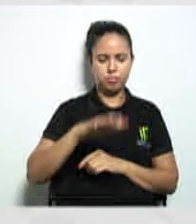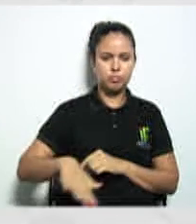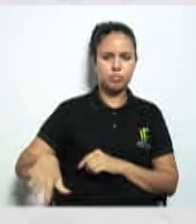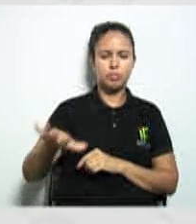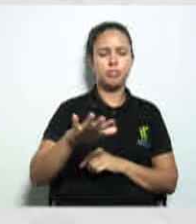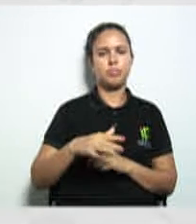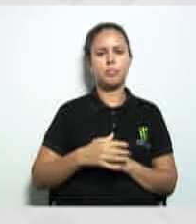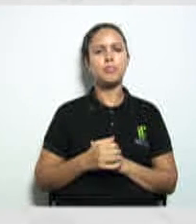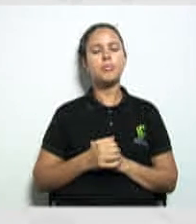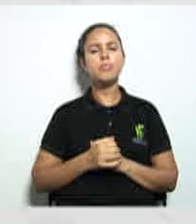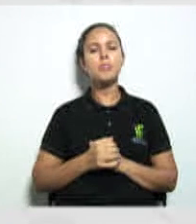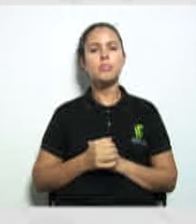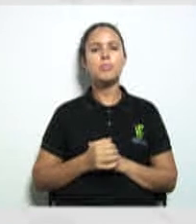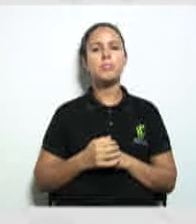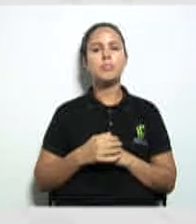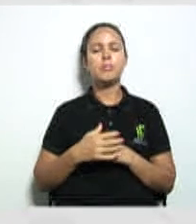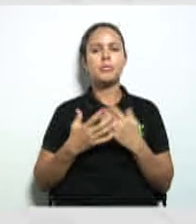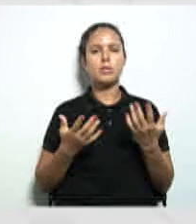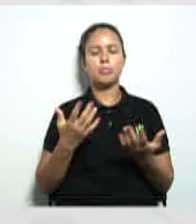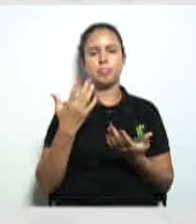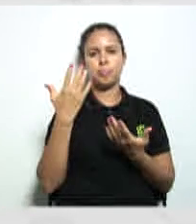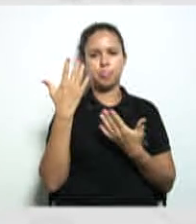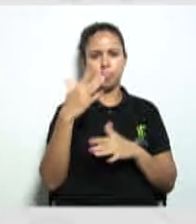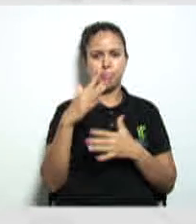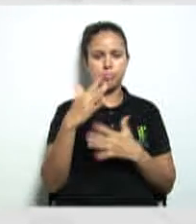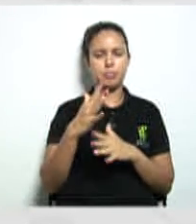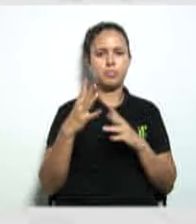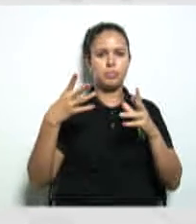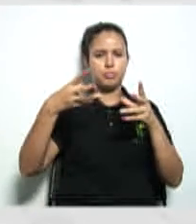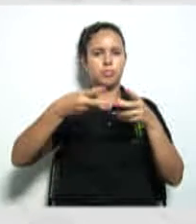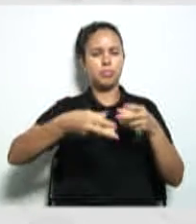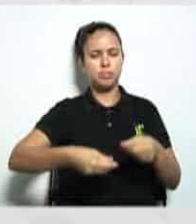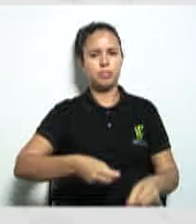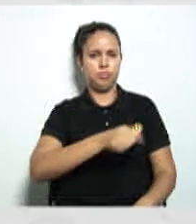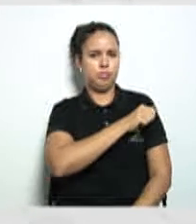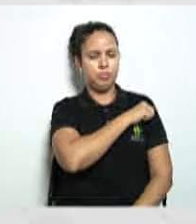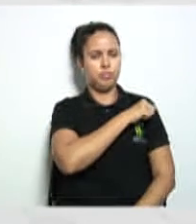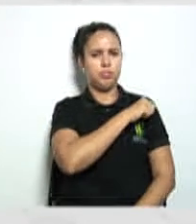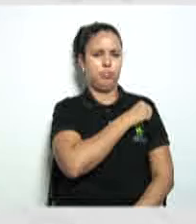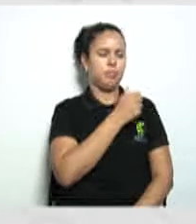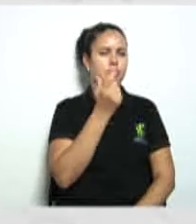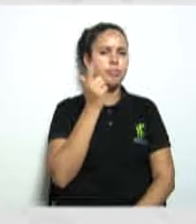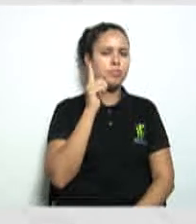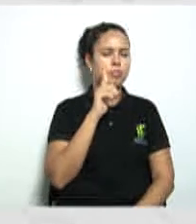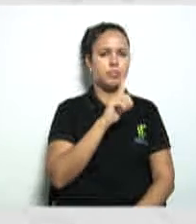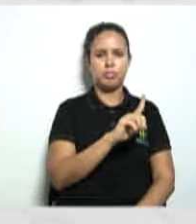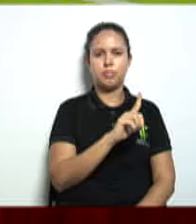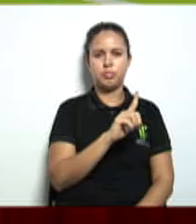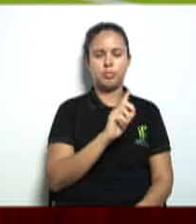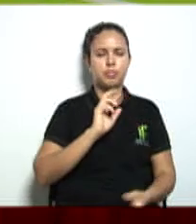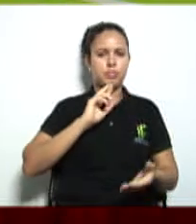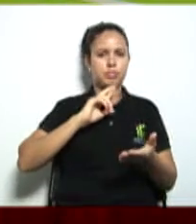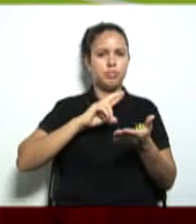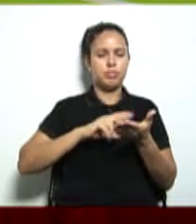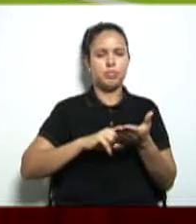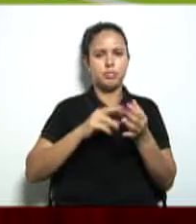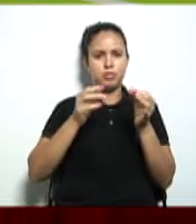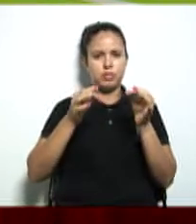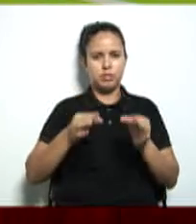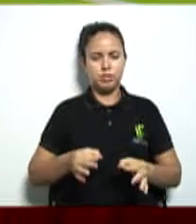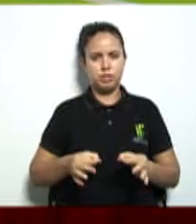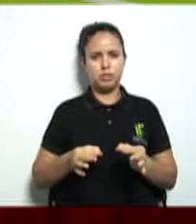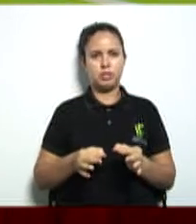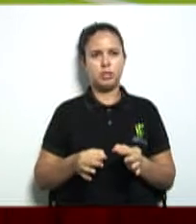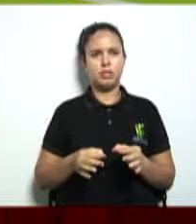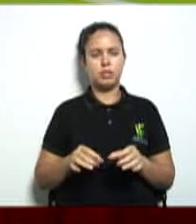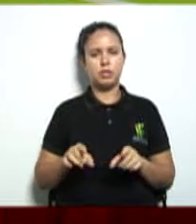parabéns para todos os alunos que conseguiram chegar na resposta correta, tá? E quem